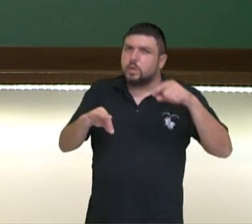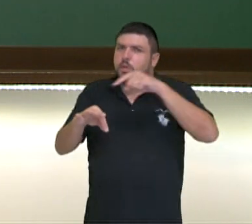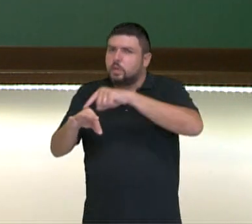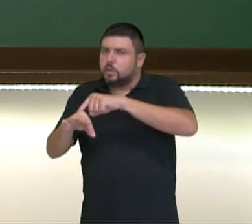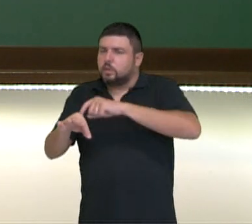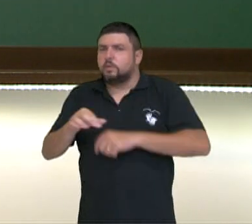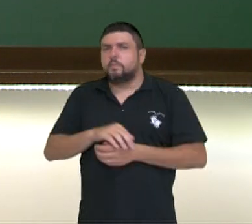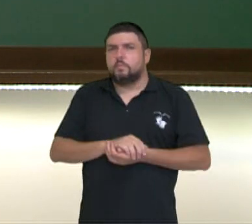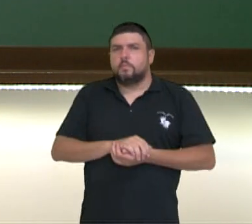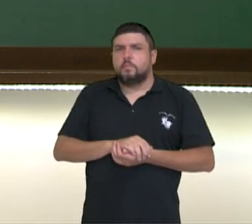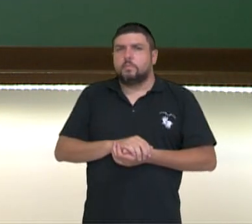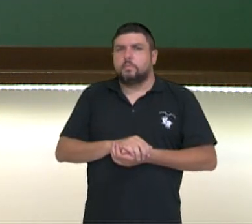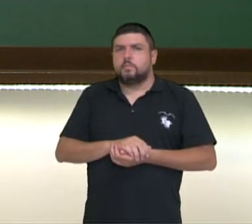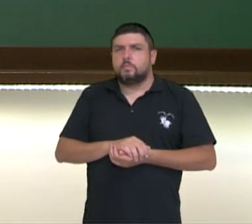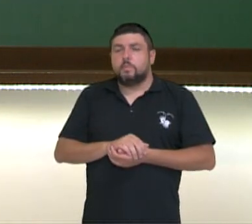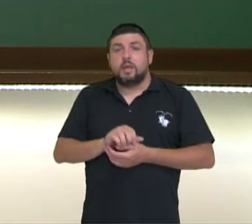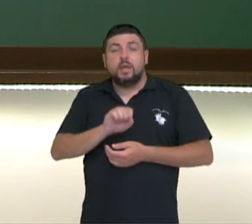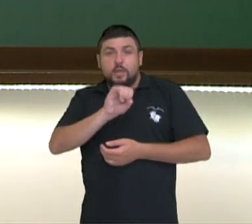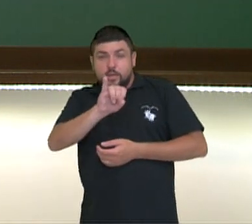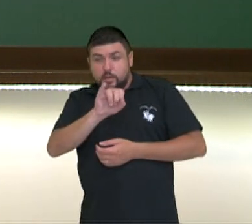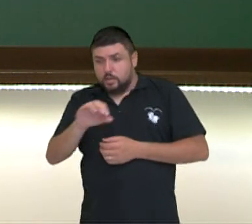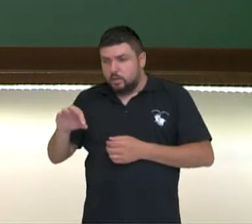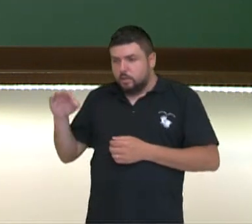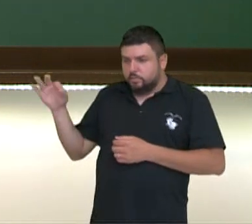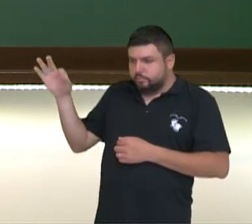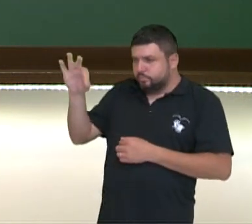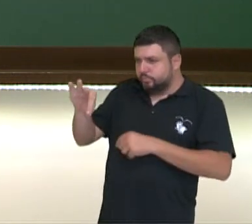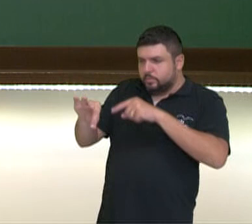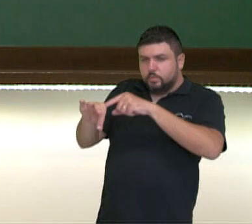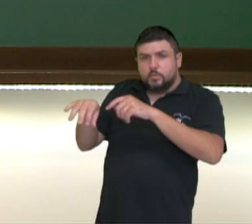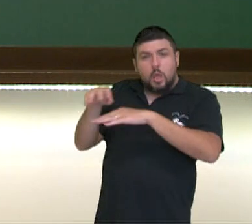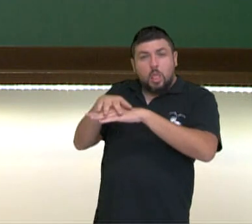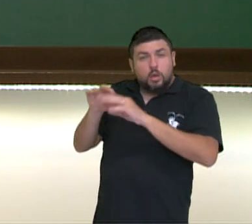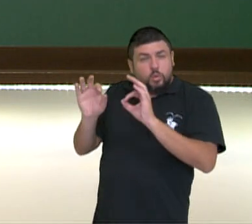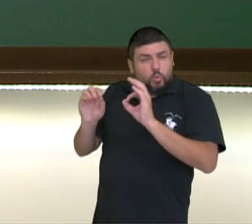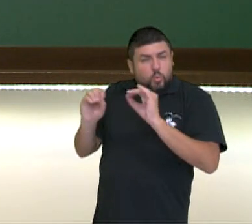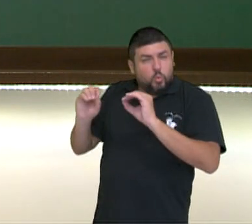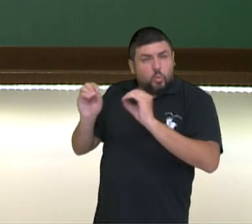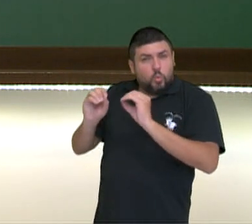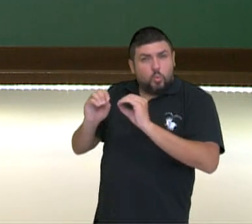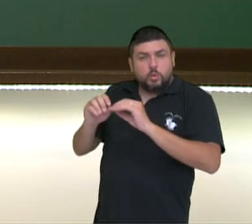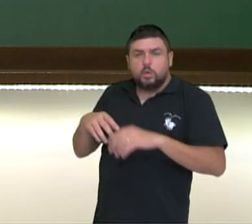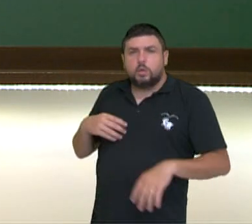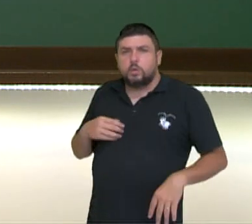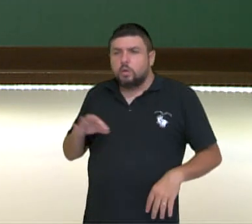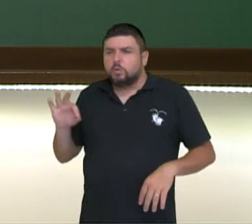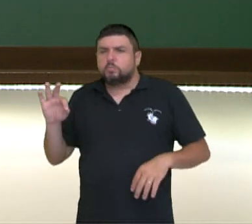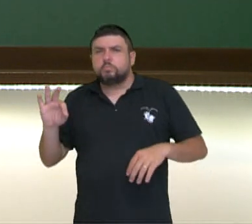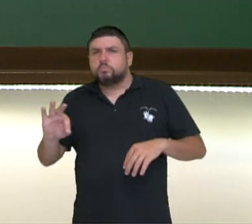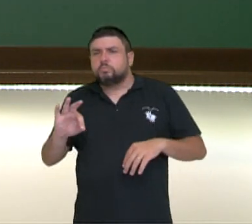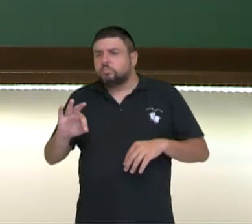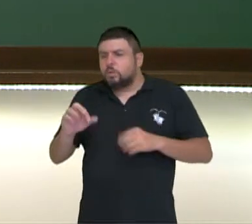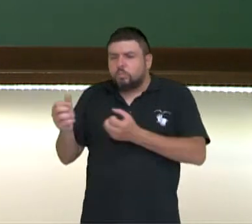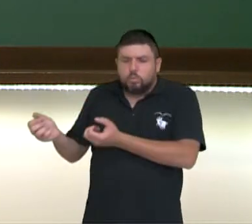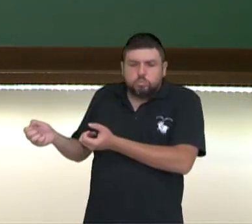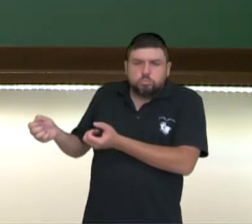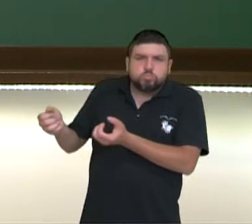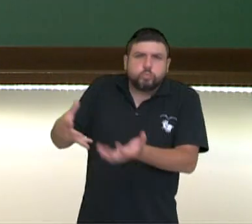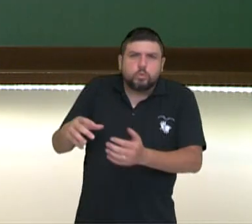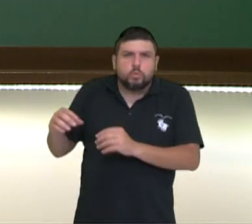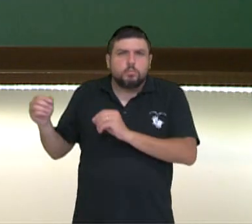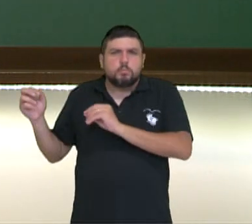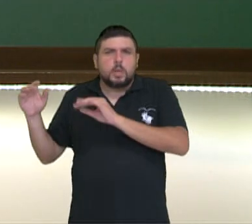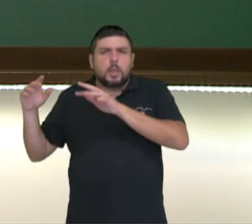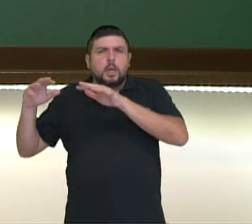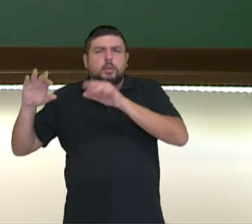eu tiver o mosquito que não é vetor, eu vou evitar a transmissão das doenças que nós já falamos, que é